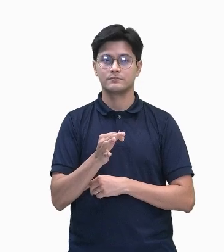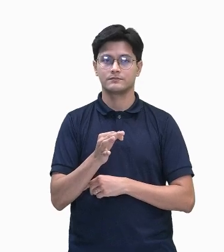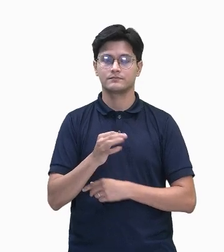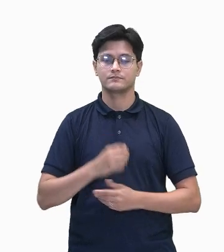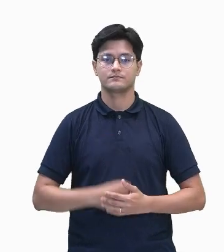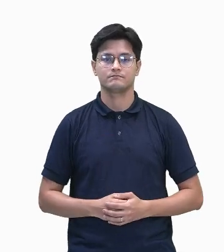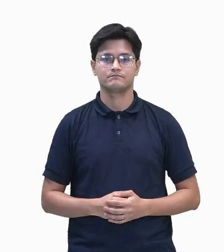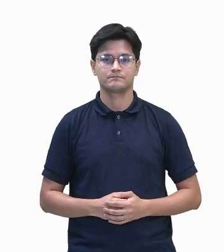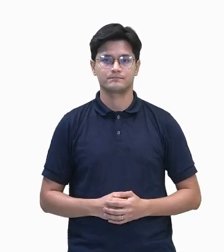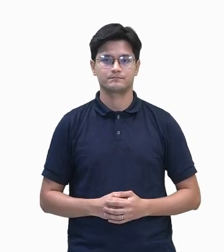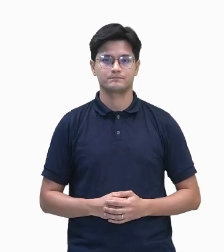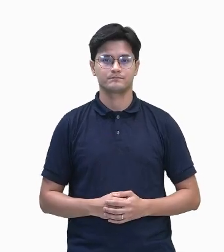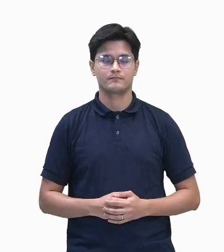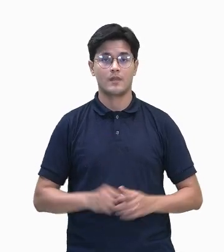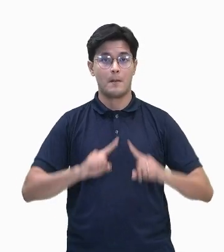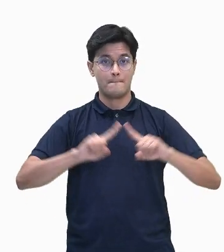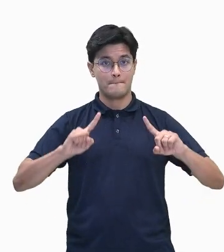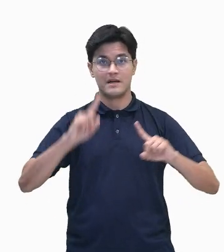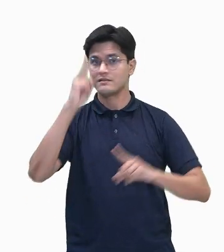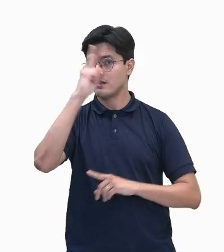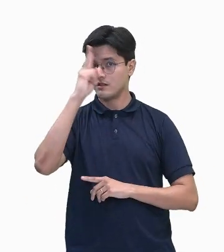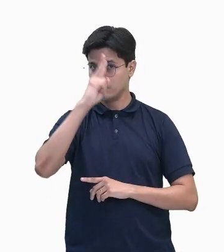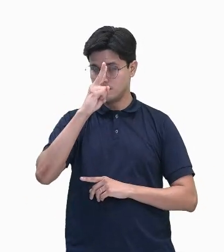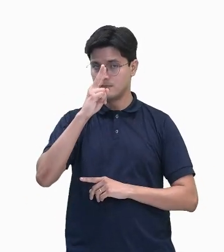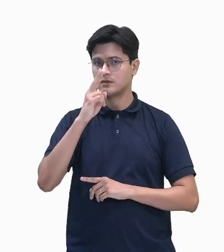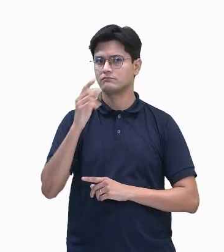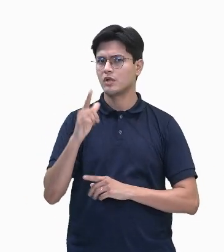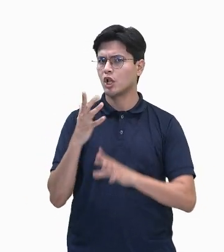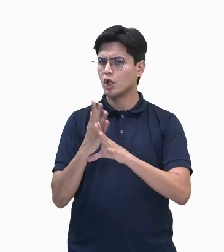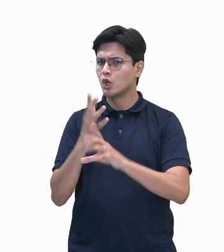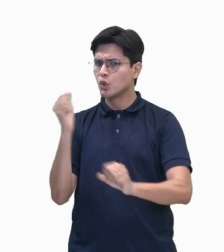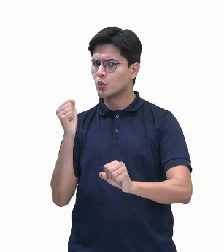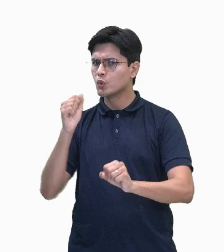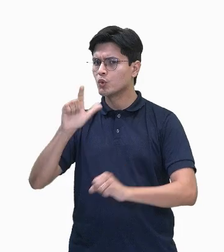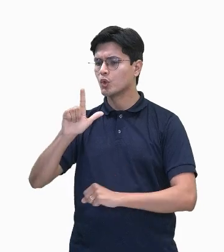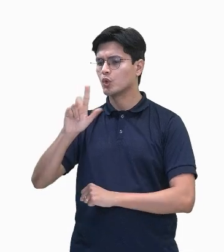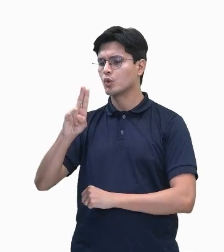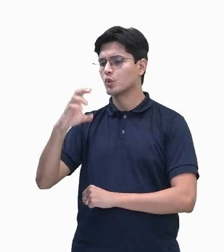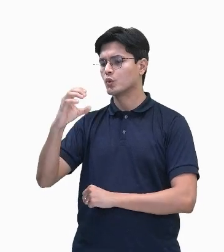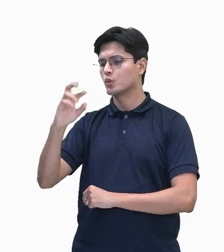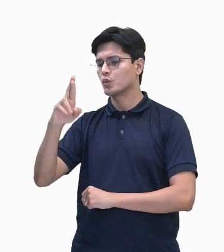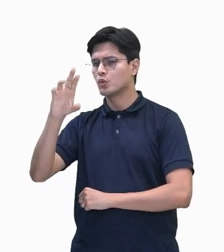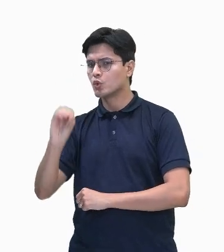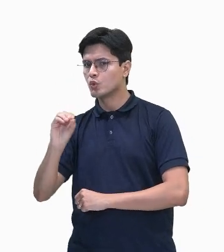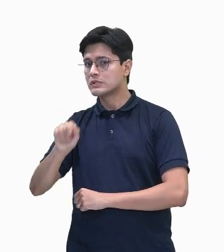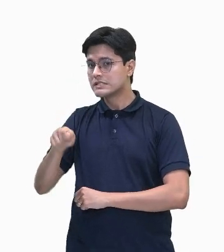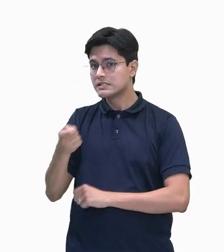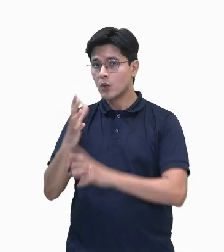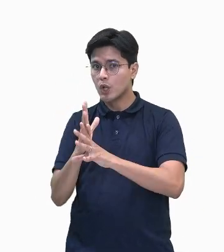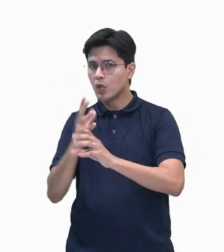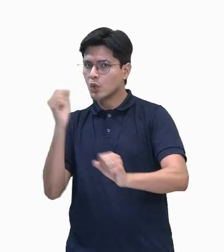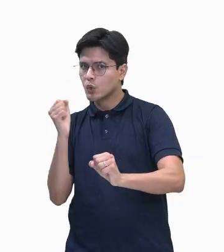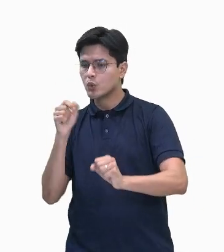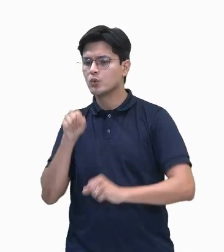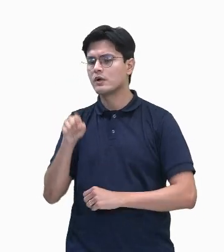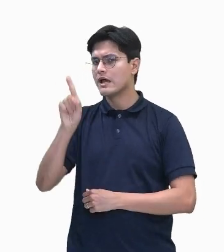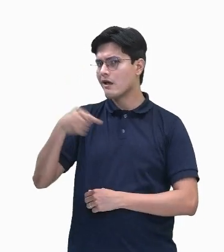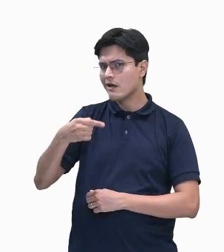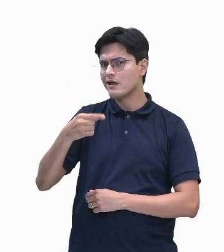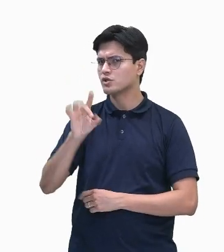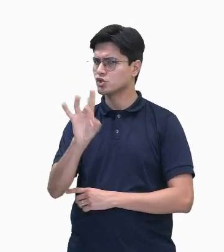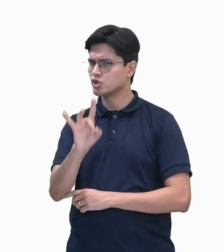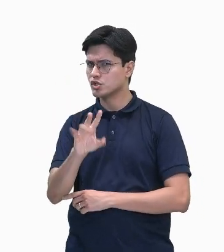vendidos. Bom, mas lembra que o lucro não é só a receita, né? O lucro é a receita menos o custo, certo?